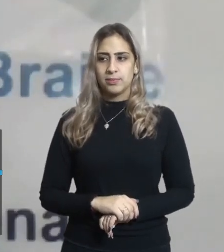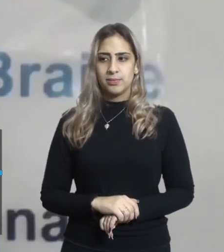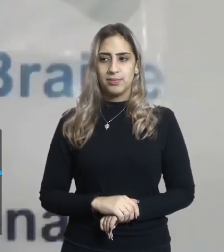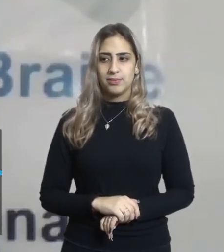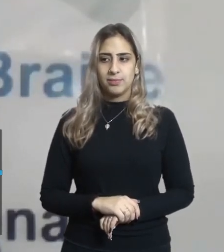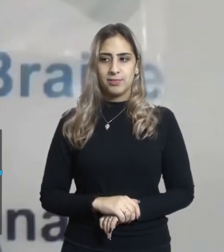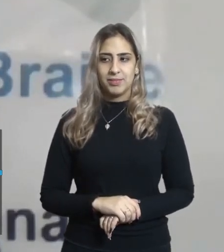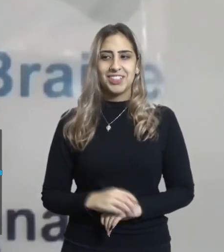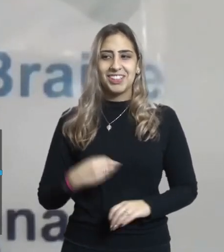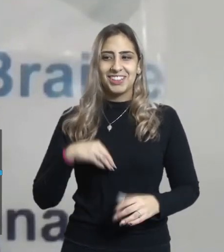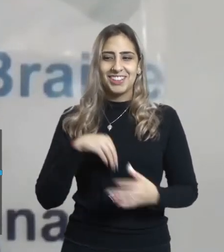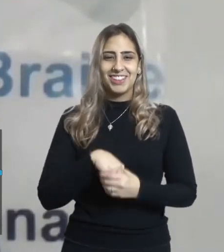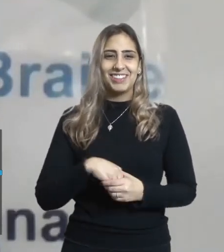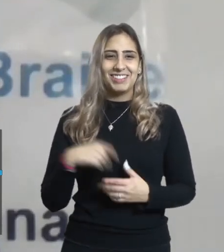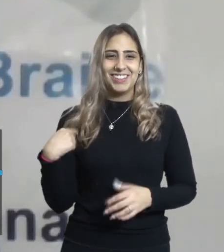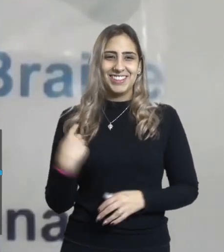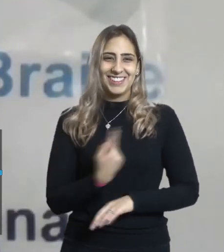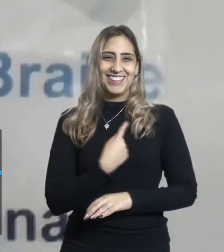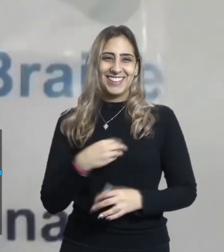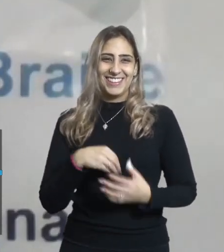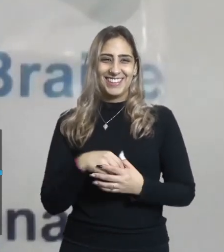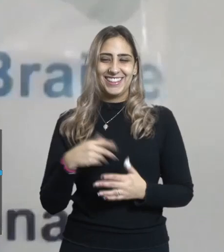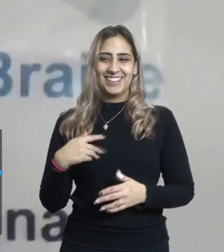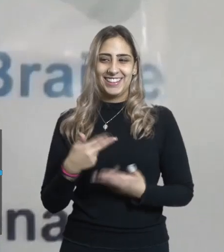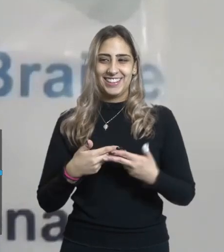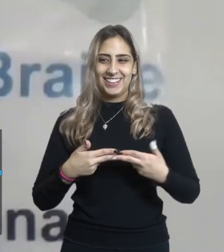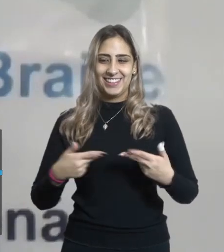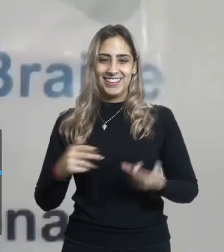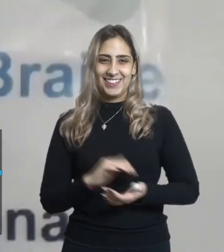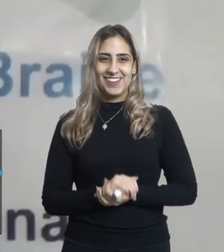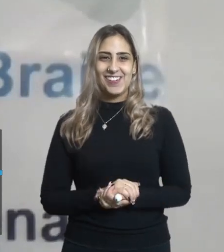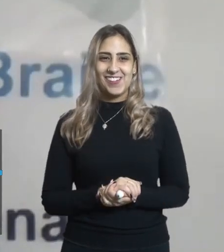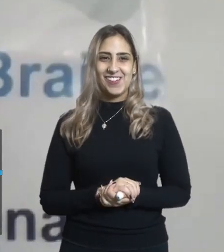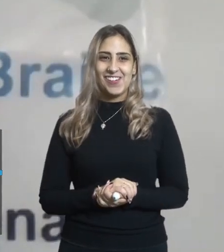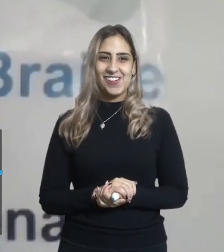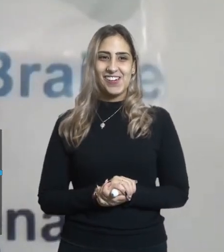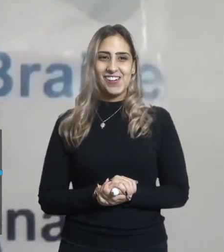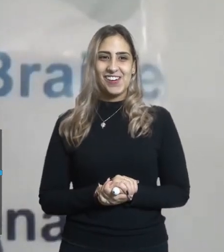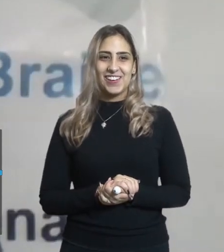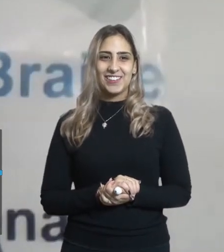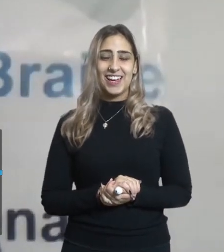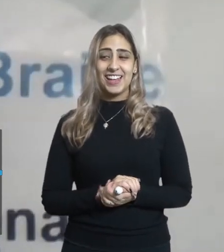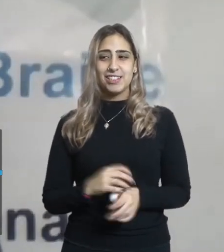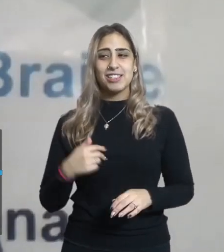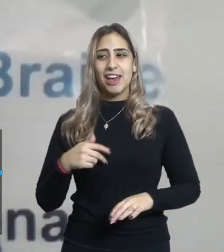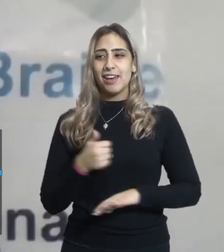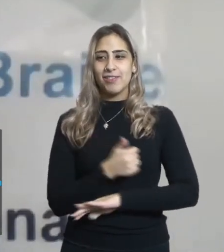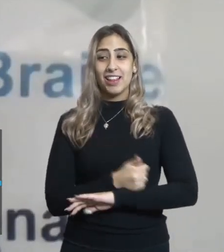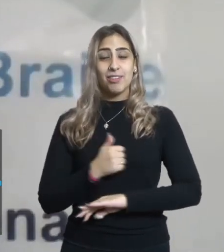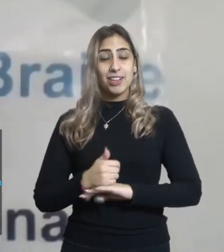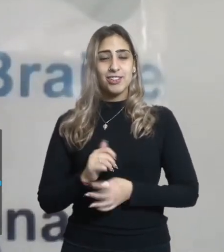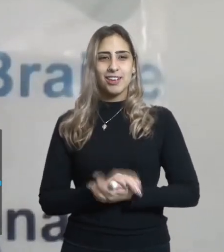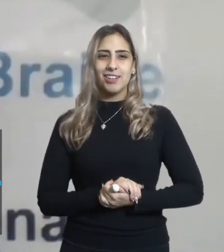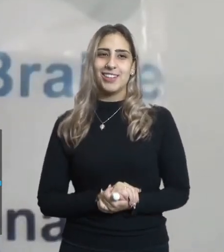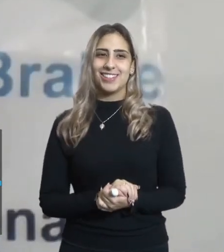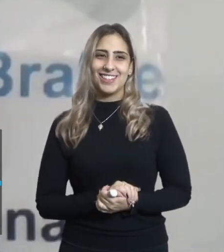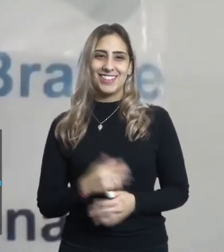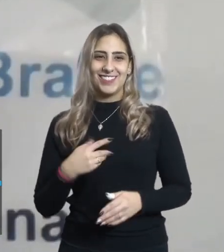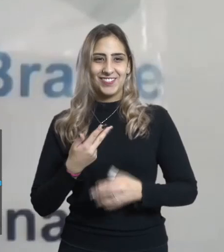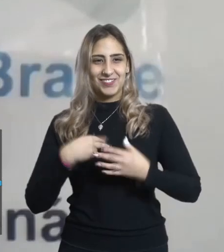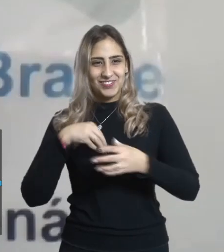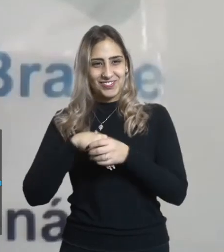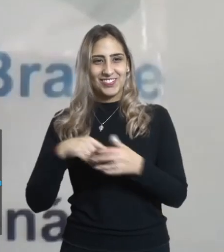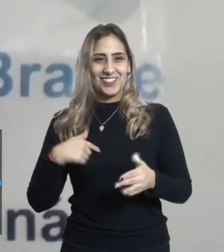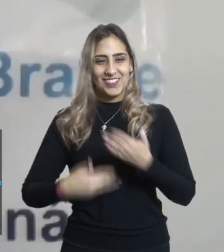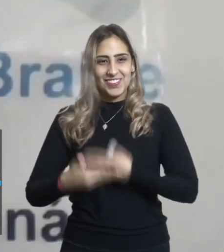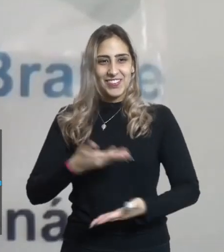pouco com vocês sobre adaptação curricular na área da deficiência visual. Conforme a Tânia falou, são